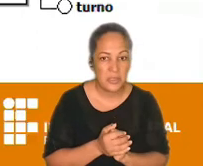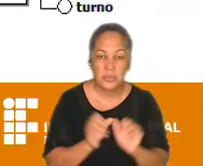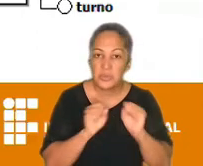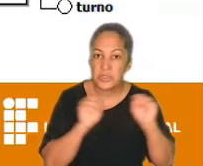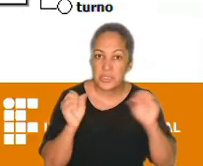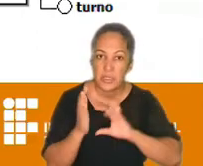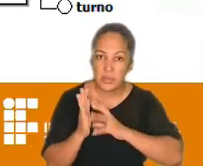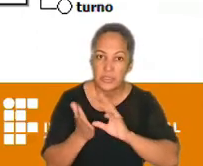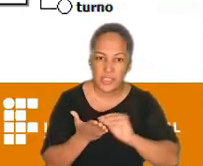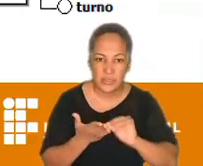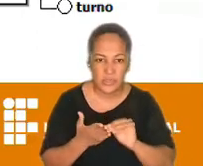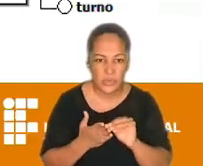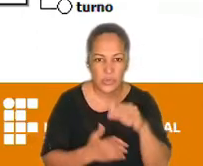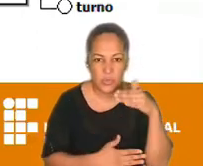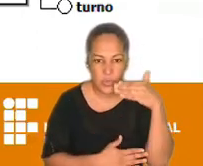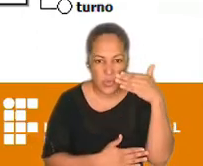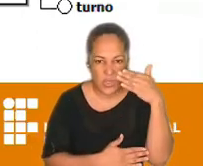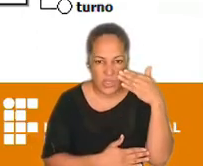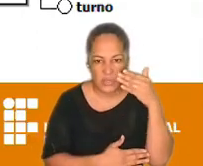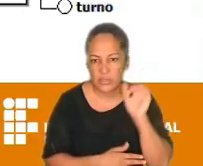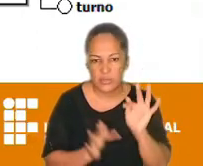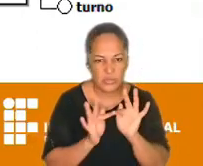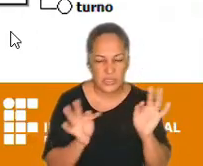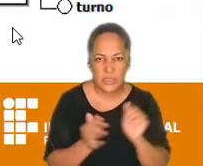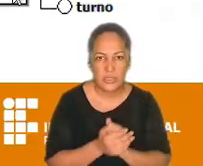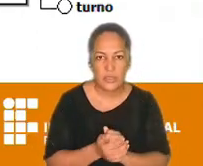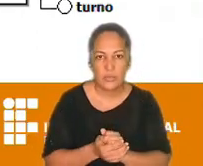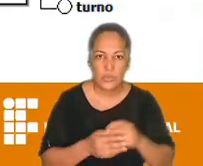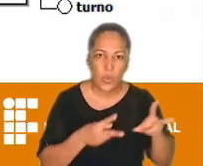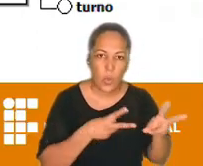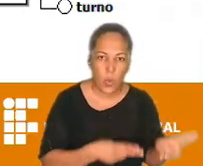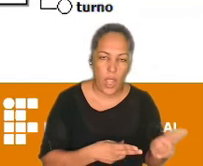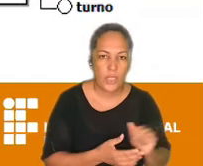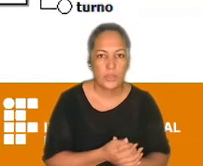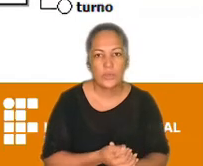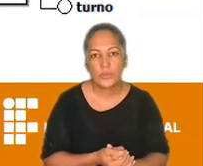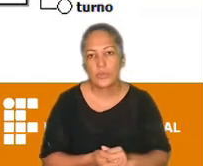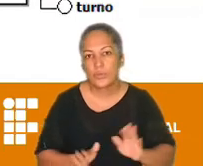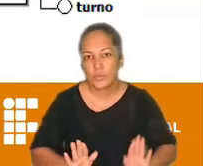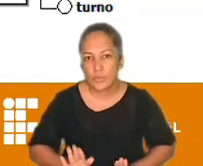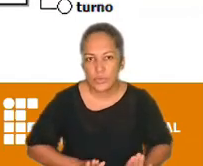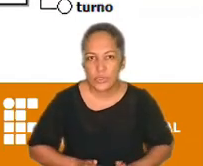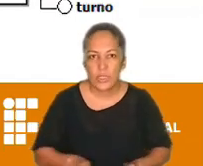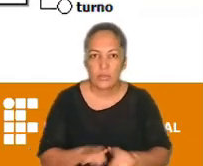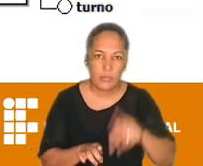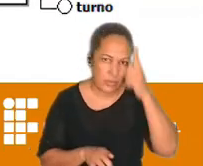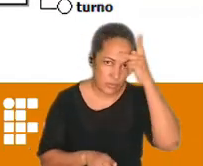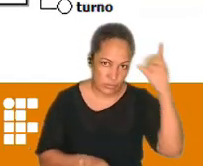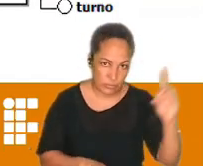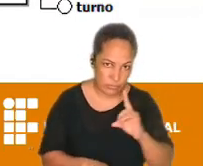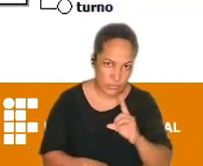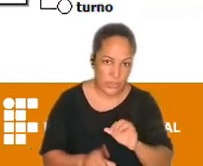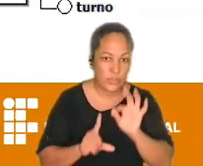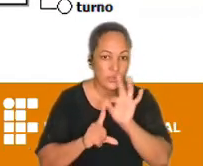bem só o núcleozinho dele, tá bom? Quarto, produtos, hospedagem, funcionário e cliente, tá? Um diagraminha de entidade e relacionamento,